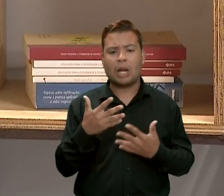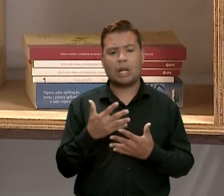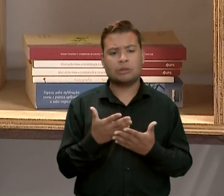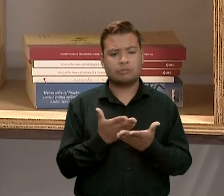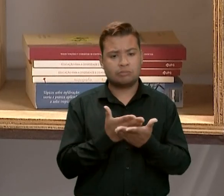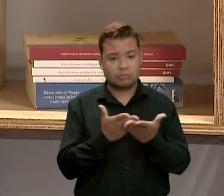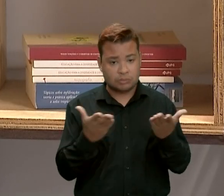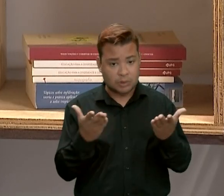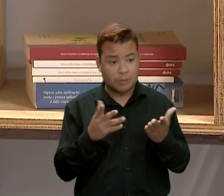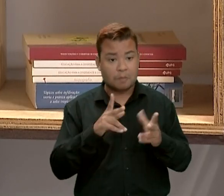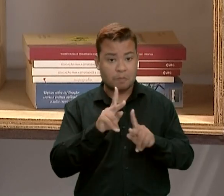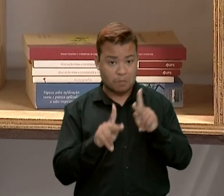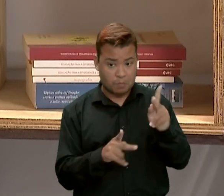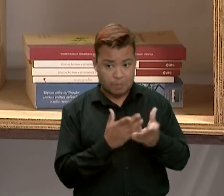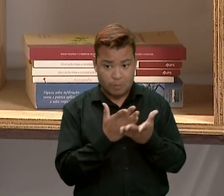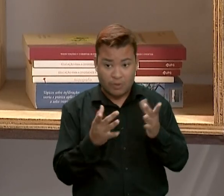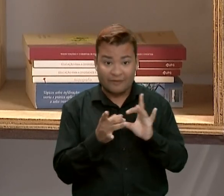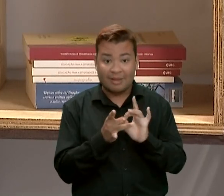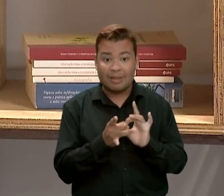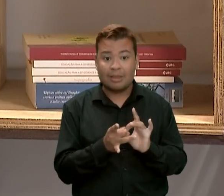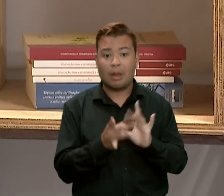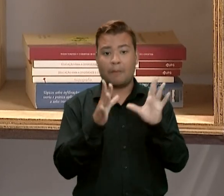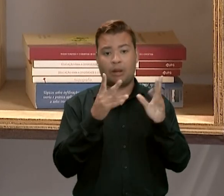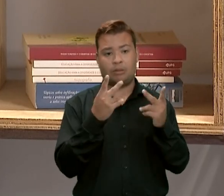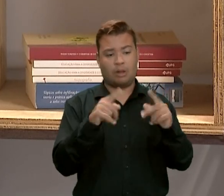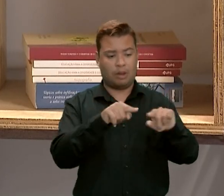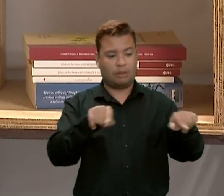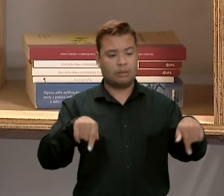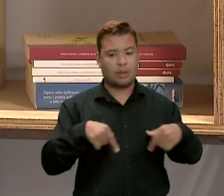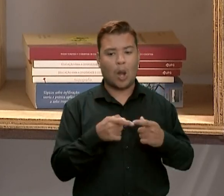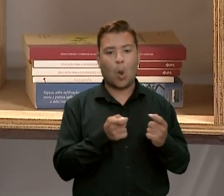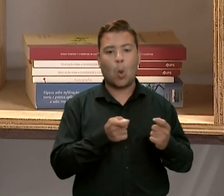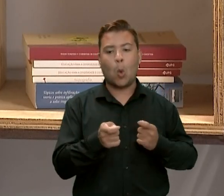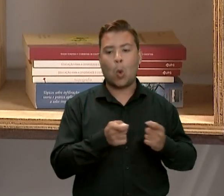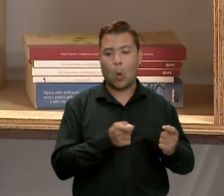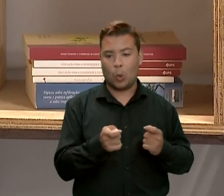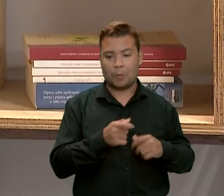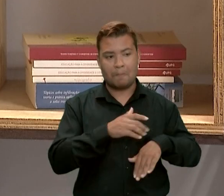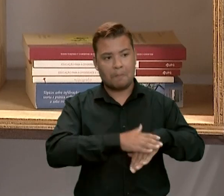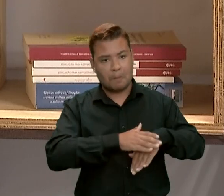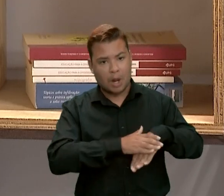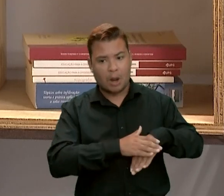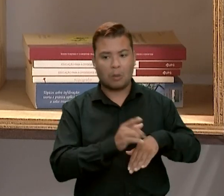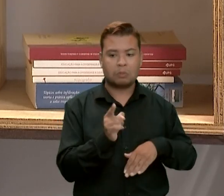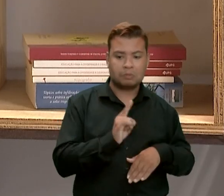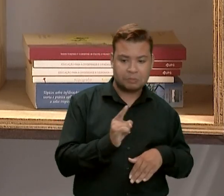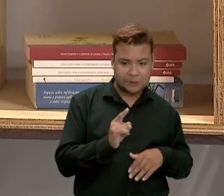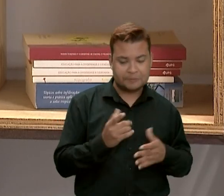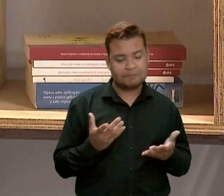liberdade que eles podem ter para controlar o seu território, o que se faz e o que não se faz, né?